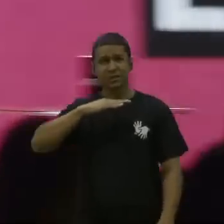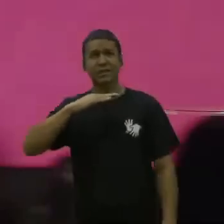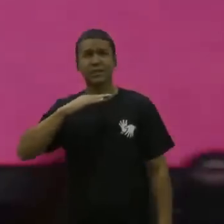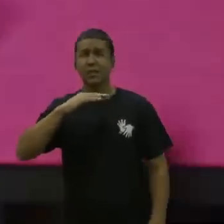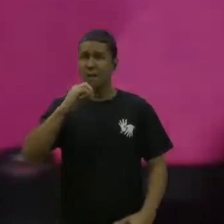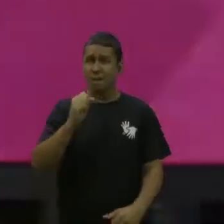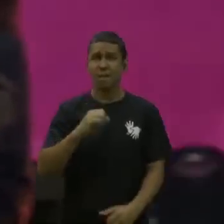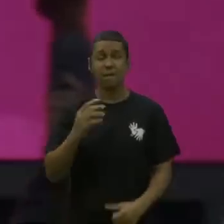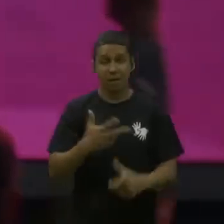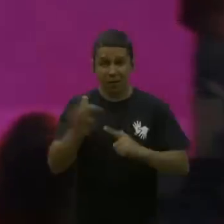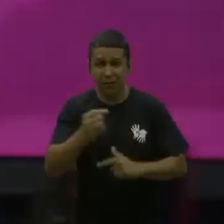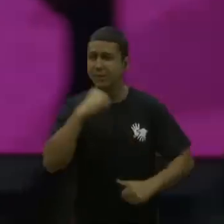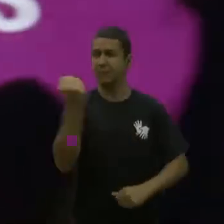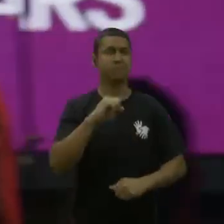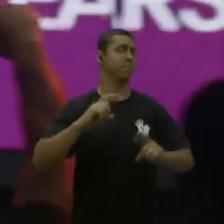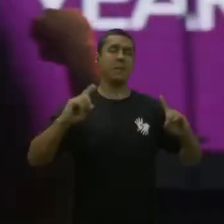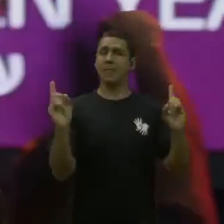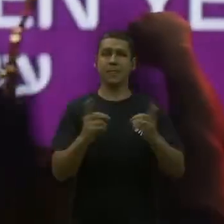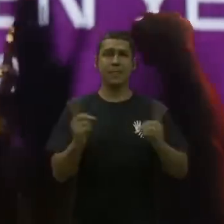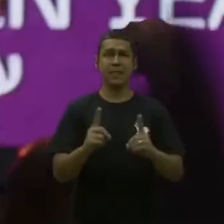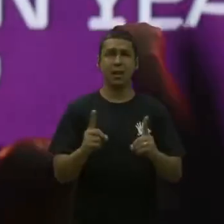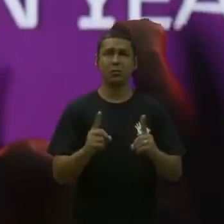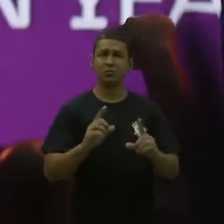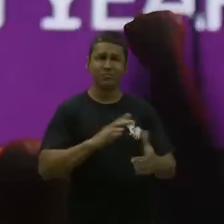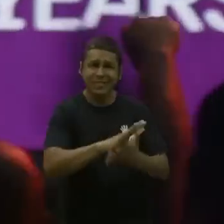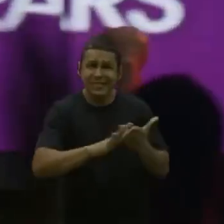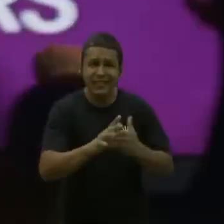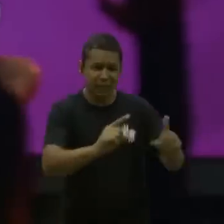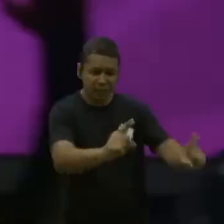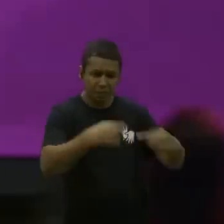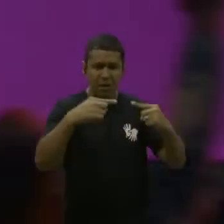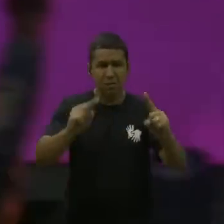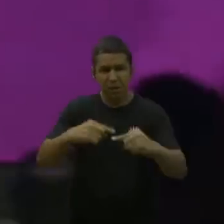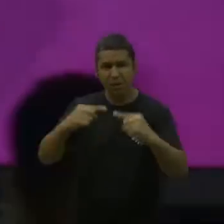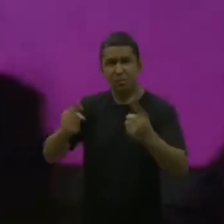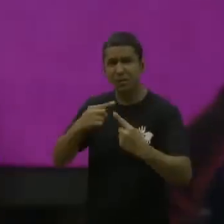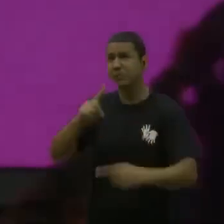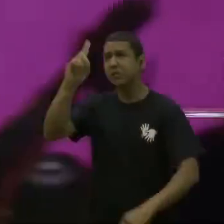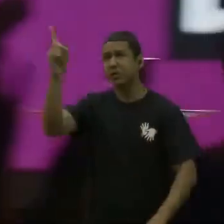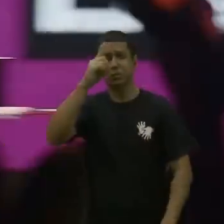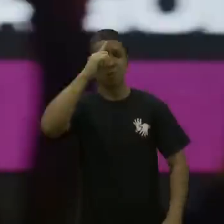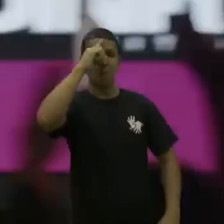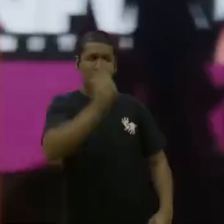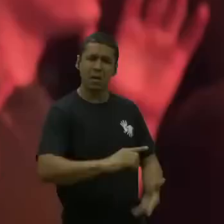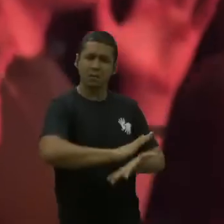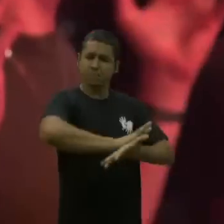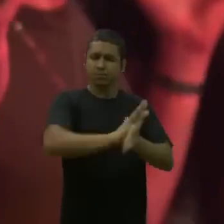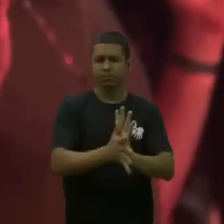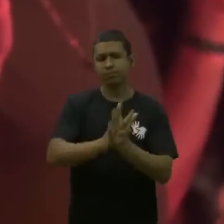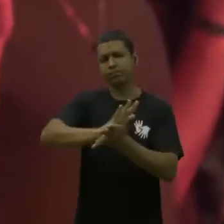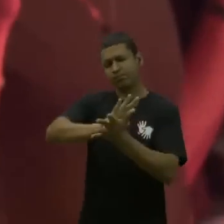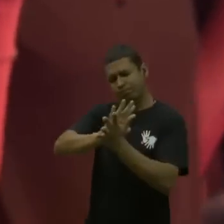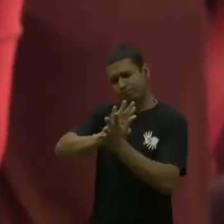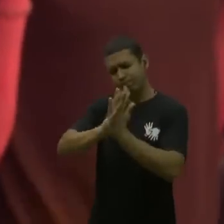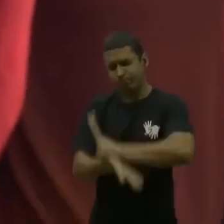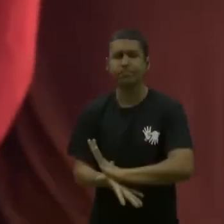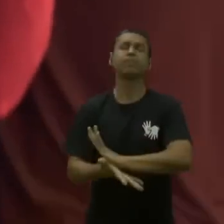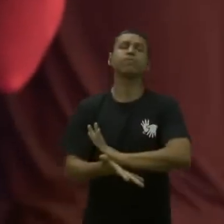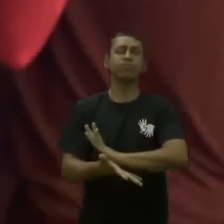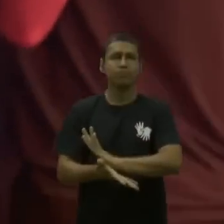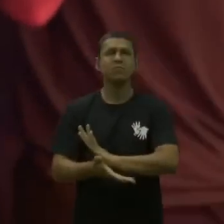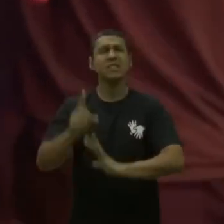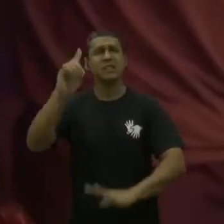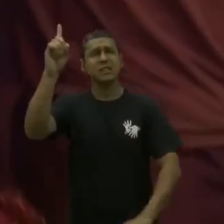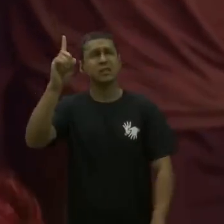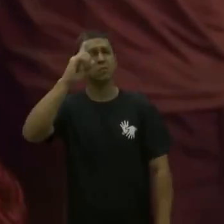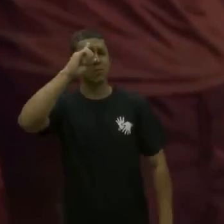Nenhuma ferramenta armada contra a tua família. Deus vai quebrar o laço hoje. Deus vai quebrar o cadeado hoje.